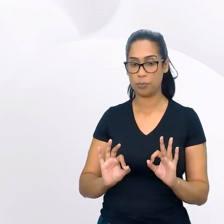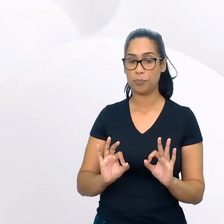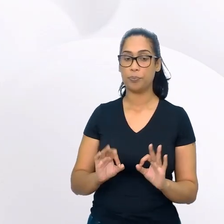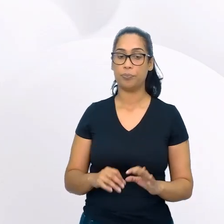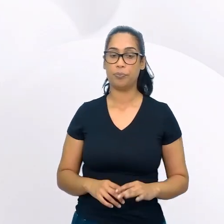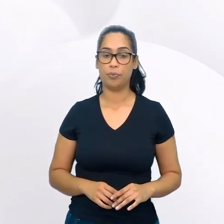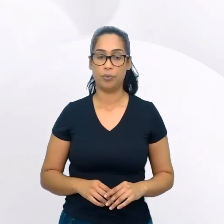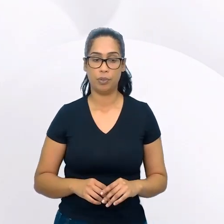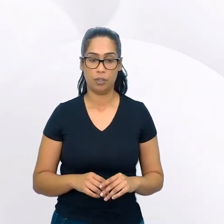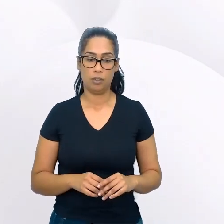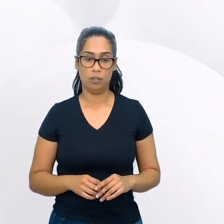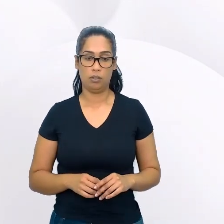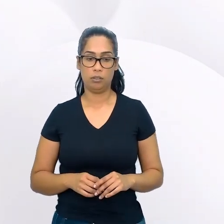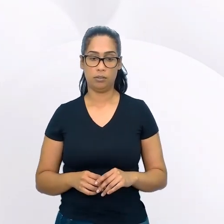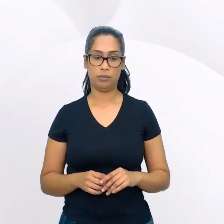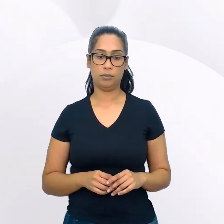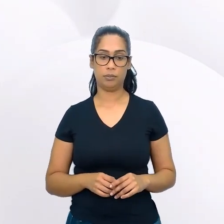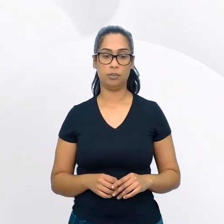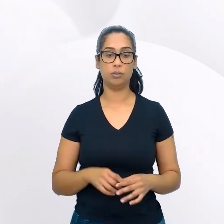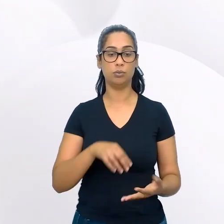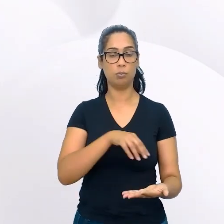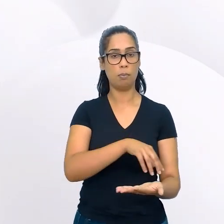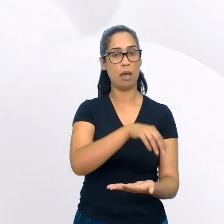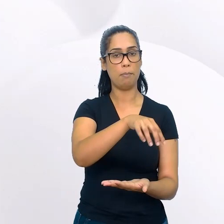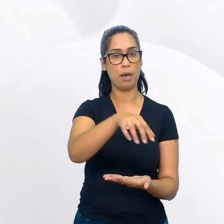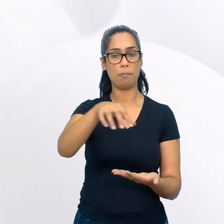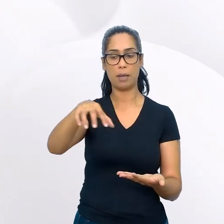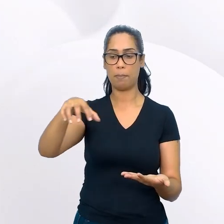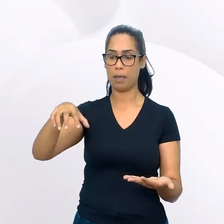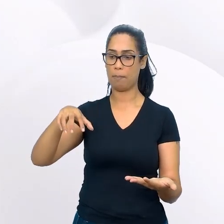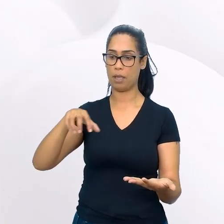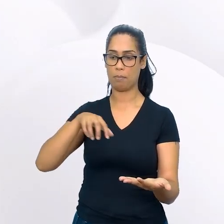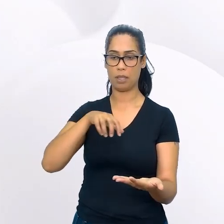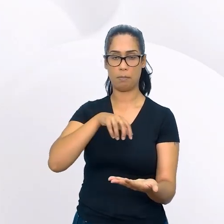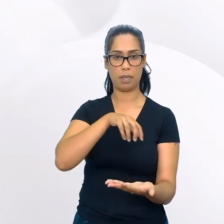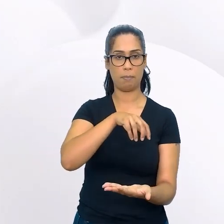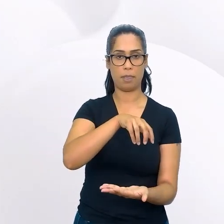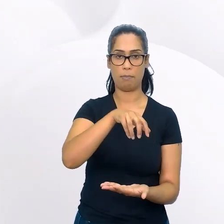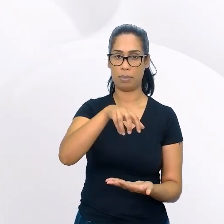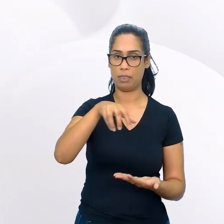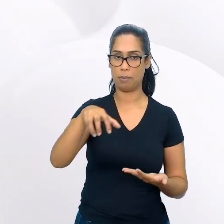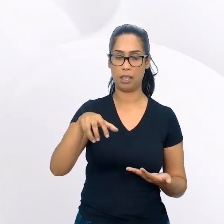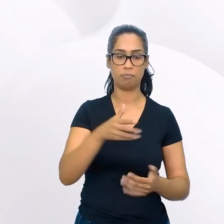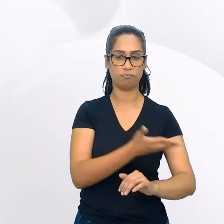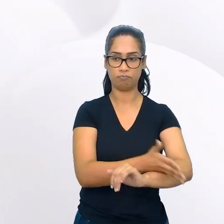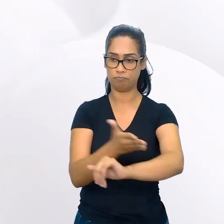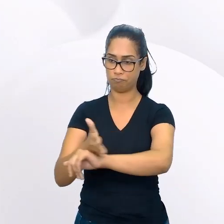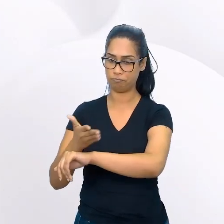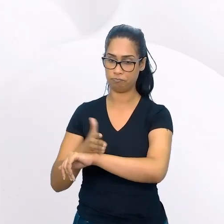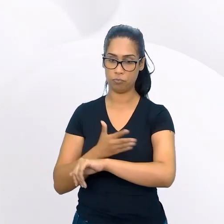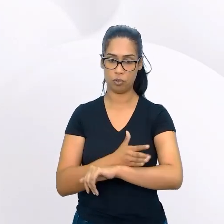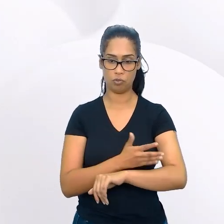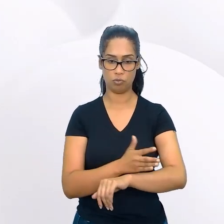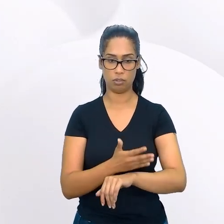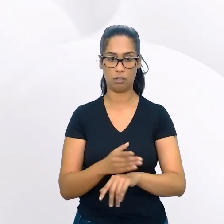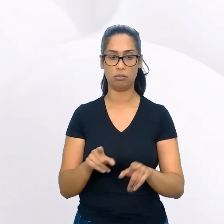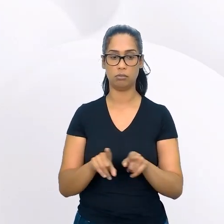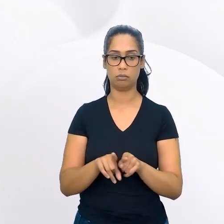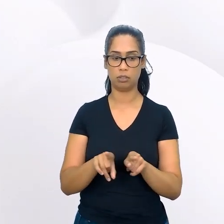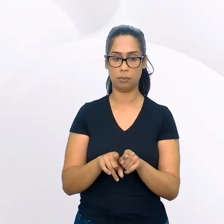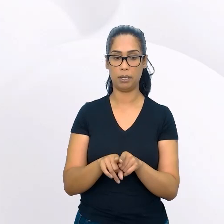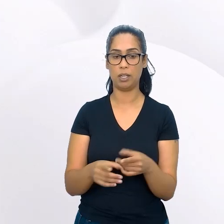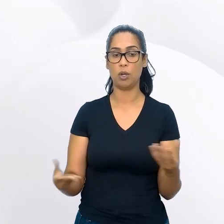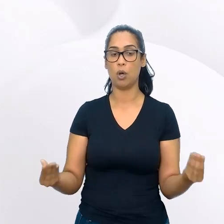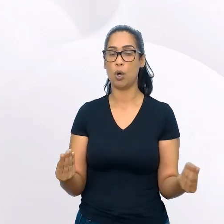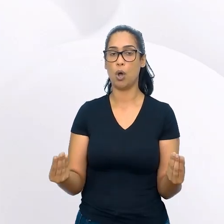nesses Campos de atuação uma outra dimensão também é como o digital foi alterando a nossa